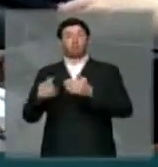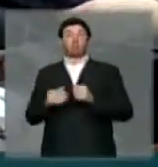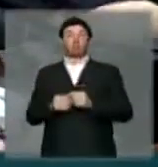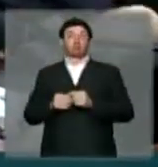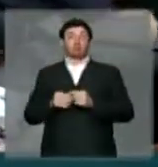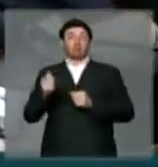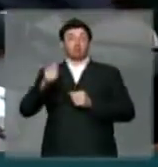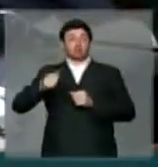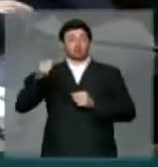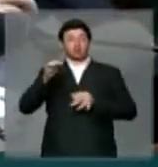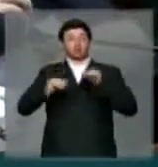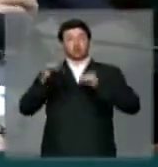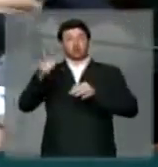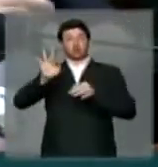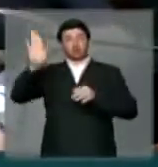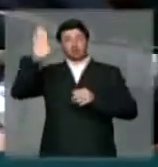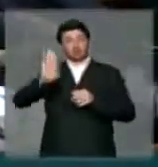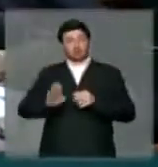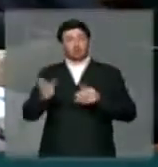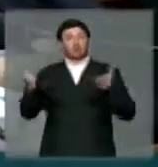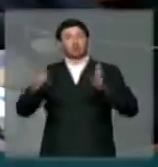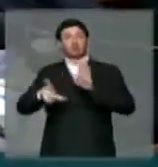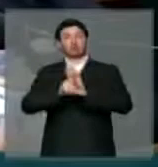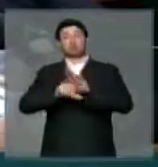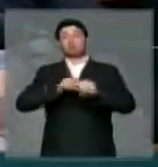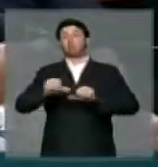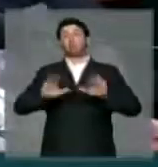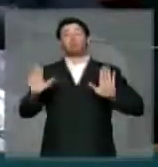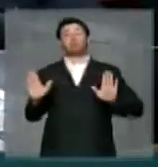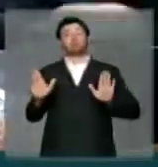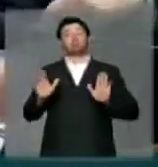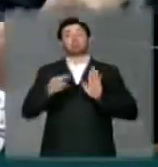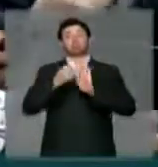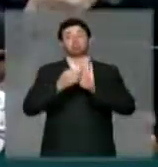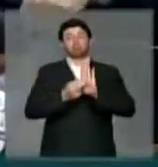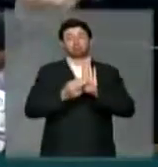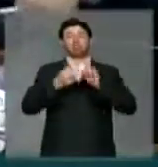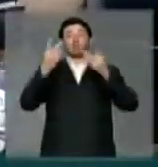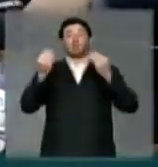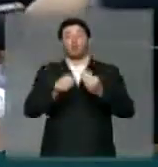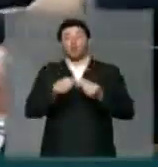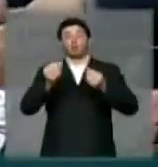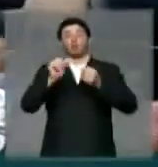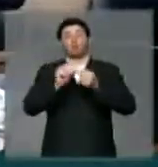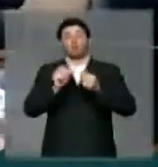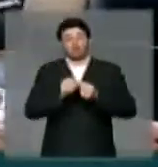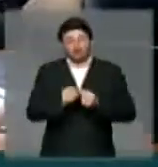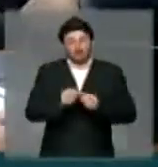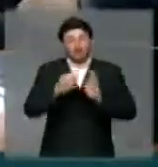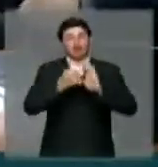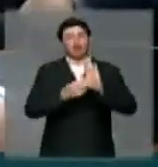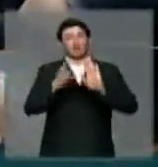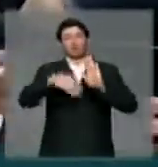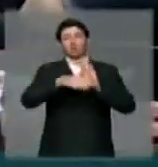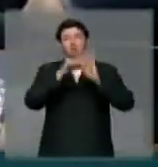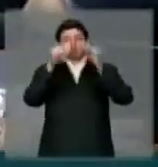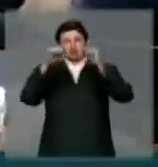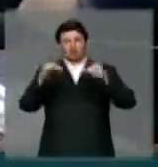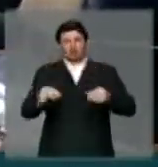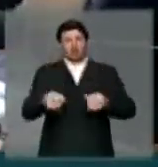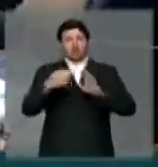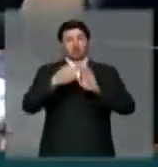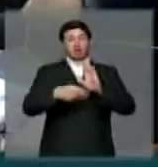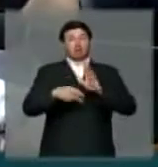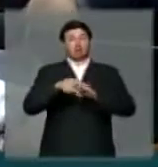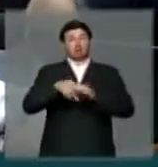da Associação dos Juízes Federais do Brasil, que hoje é lei e que regula, disciplina e normatiza os